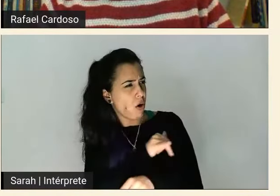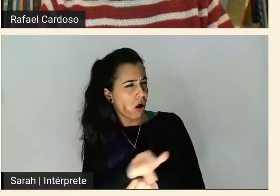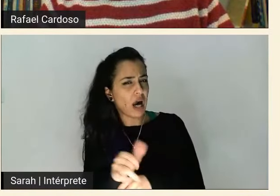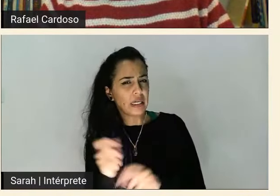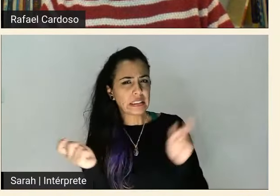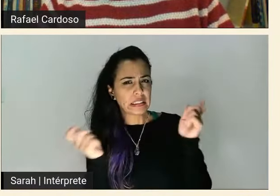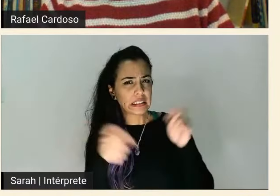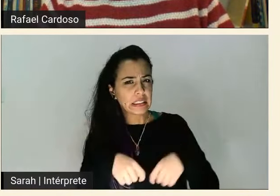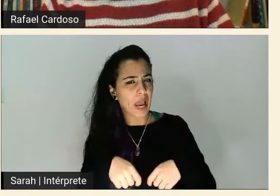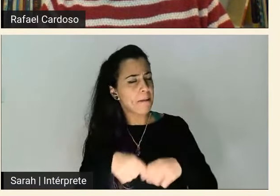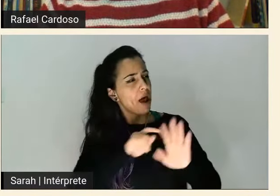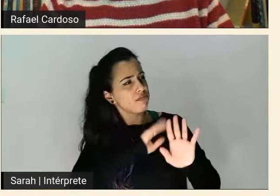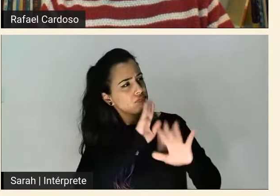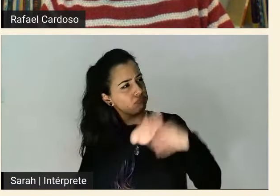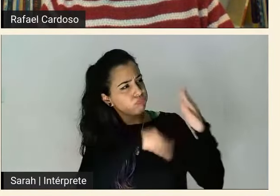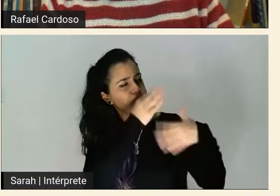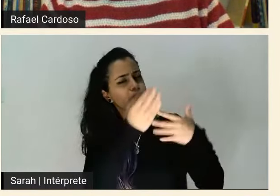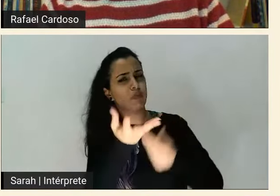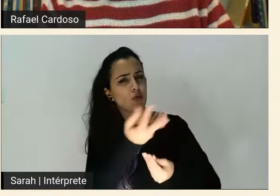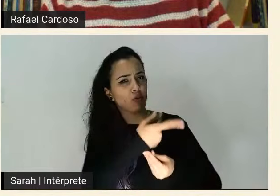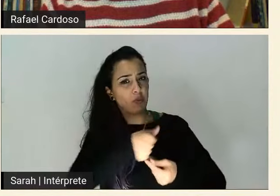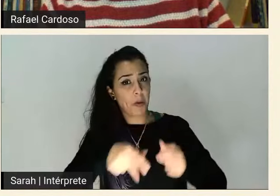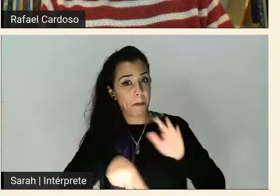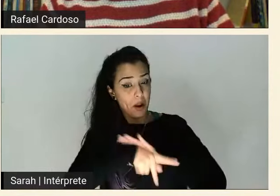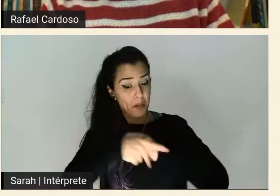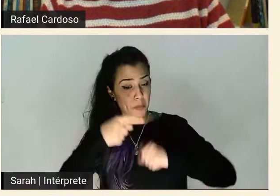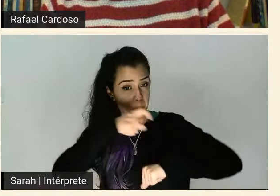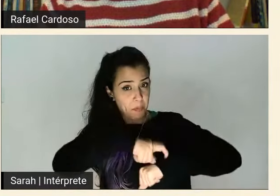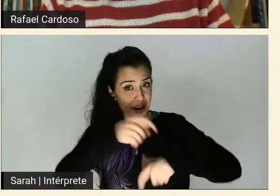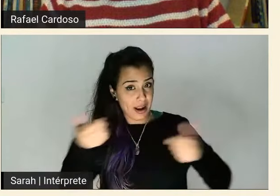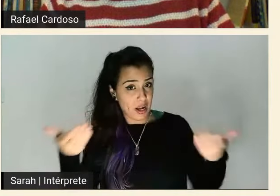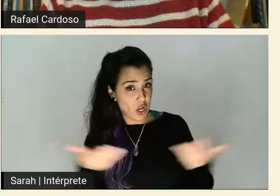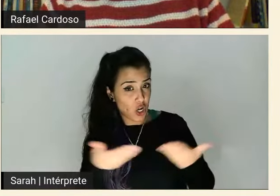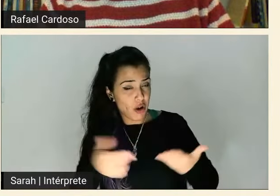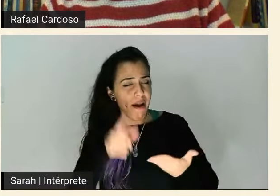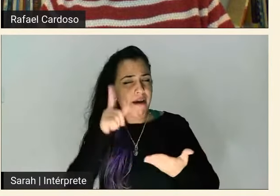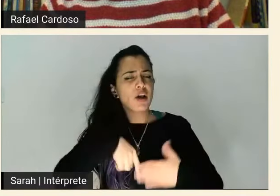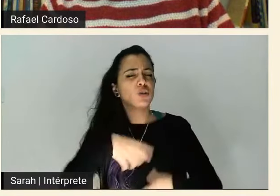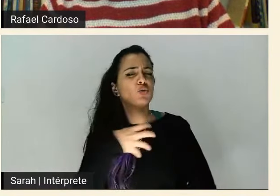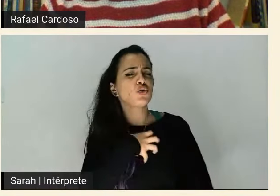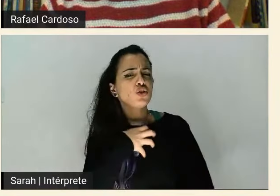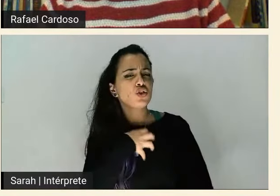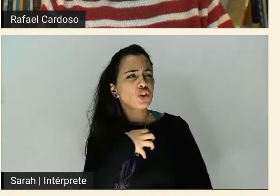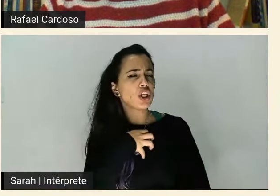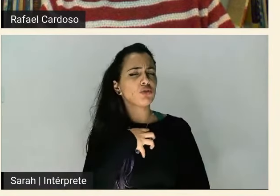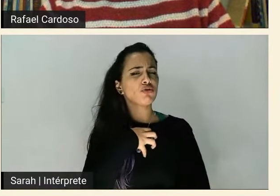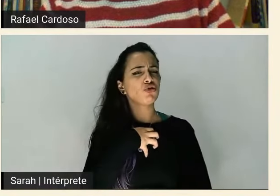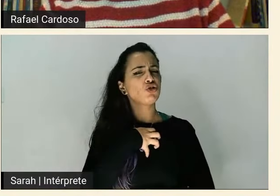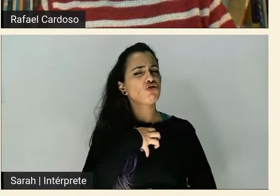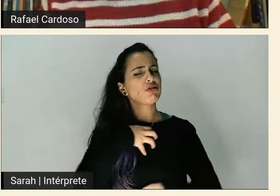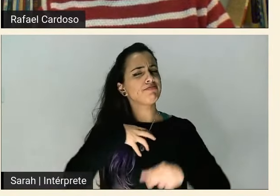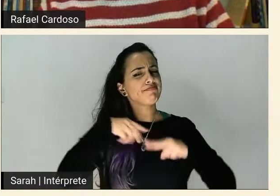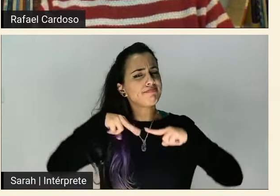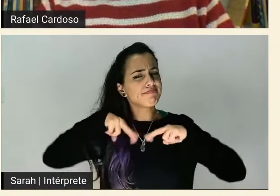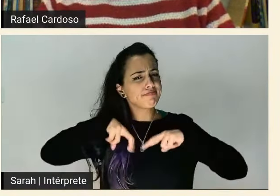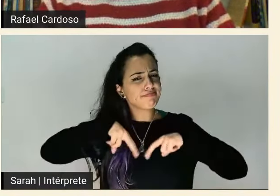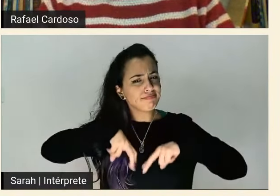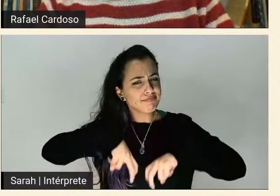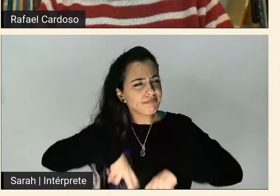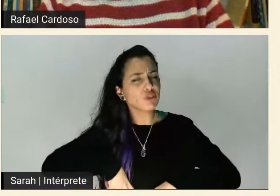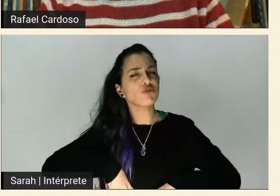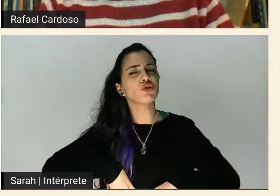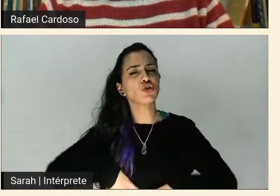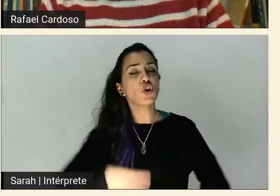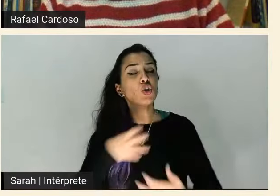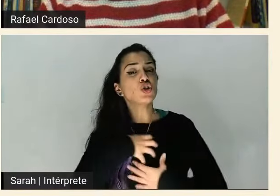autoexotização na produção artística atual, como um resquício e uma internalização desse olhar externo